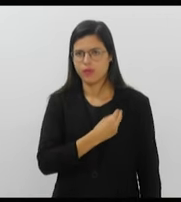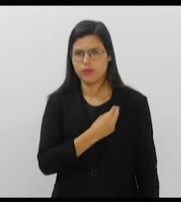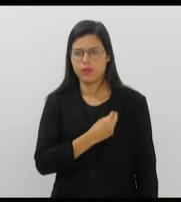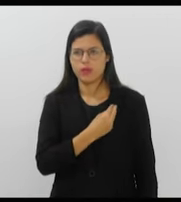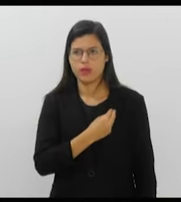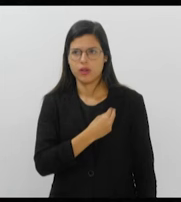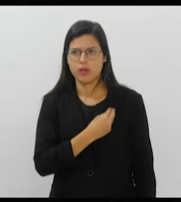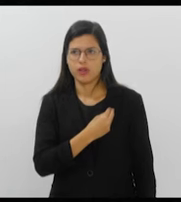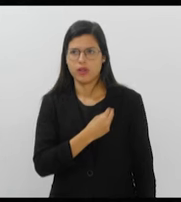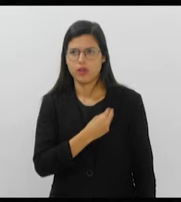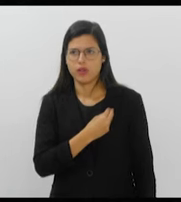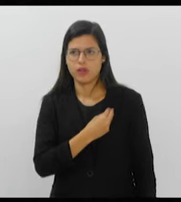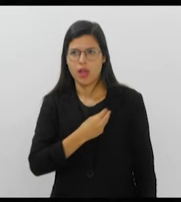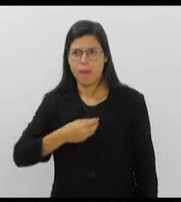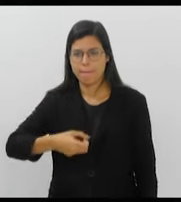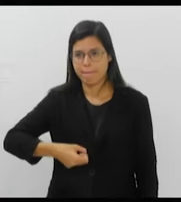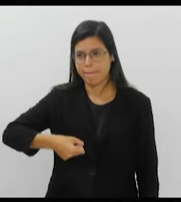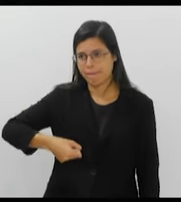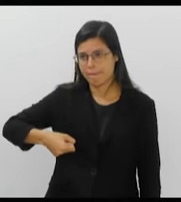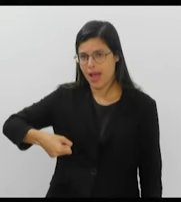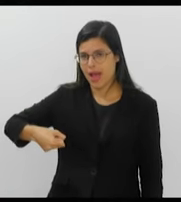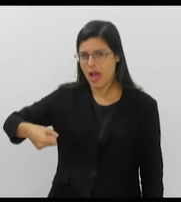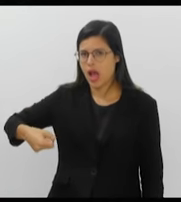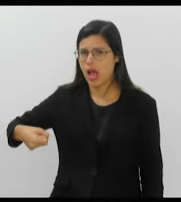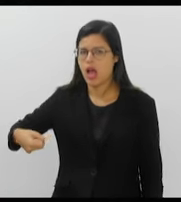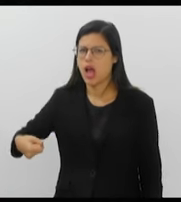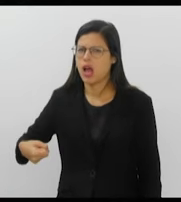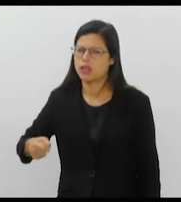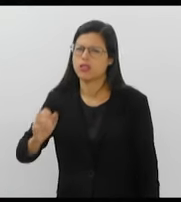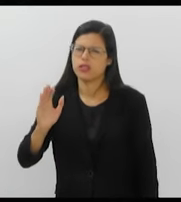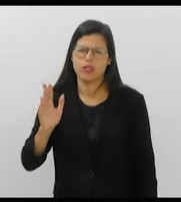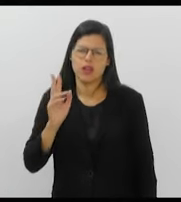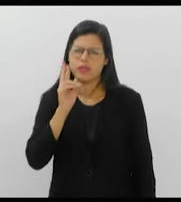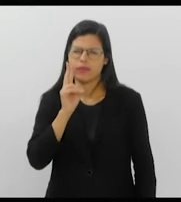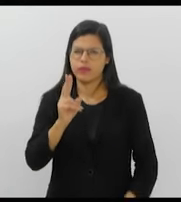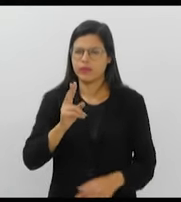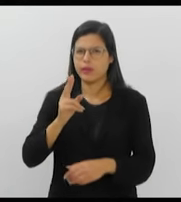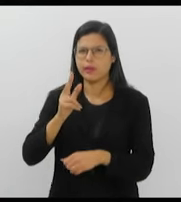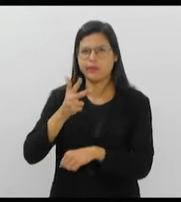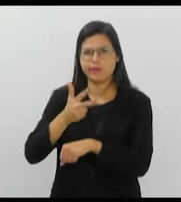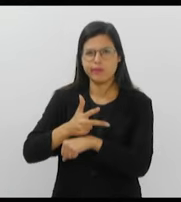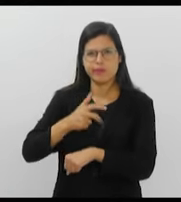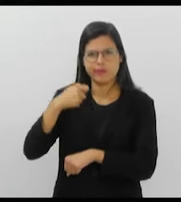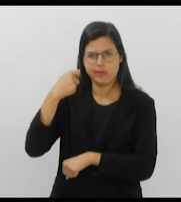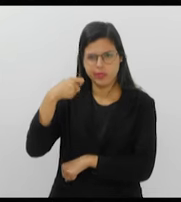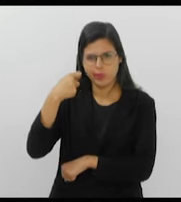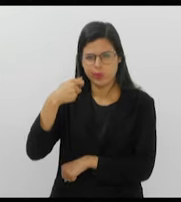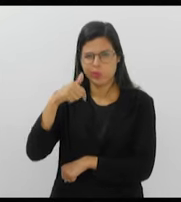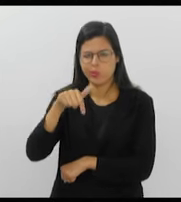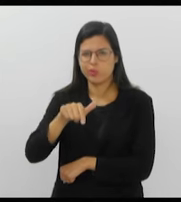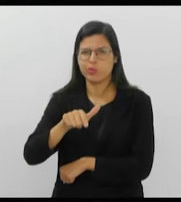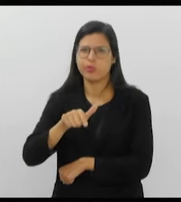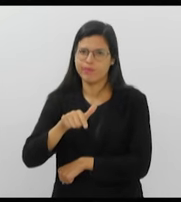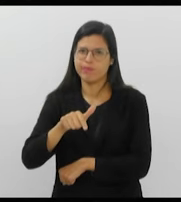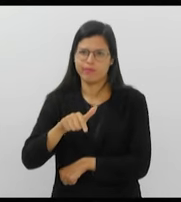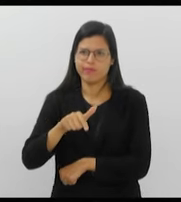Carregador de mala. Eu já presenciei, inclusive, um vídeo que Vossa